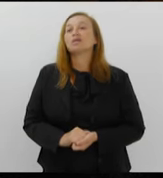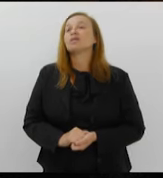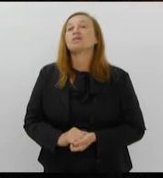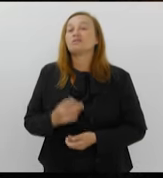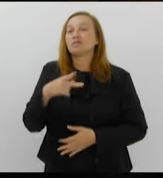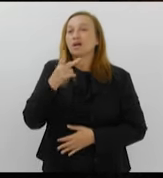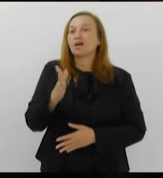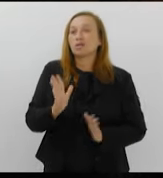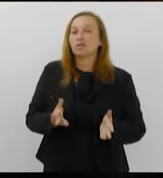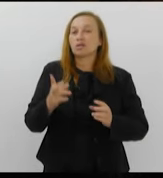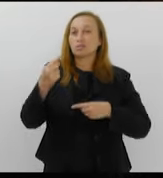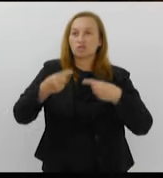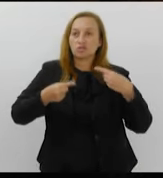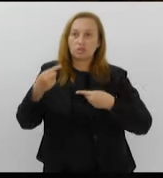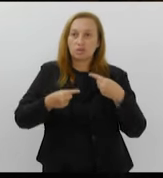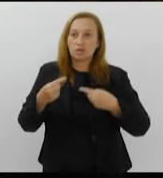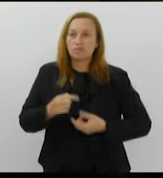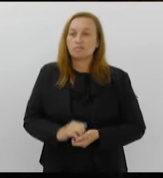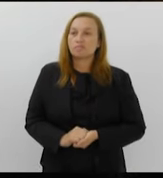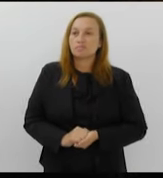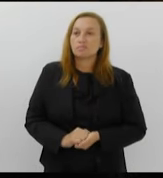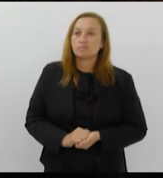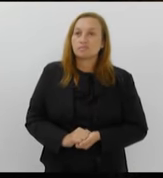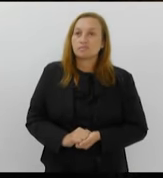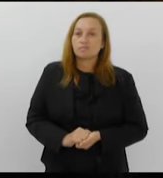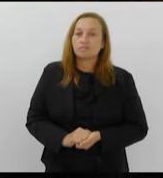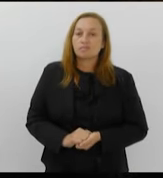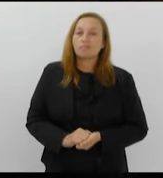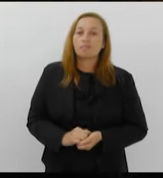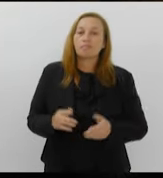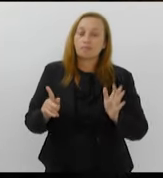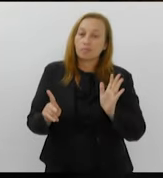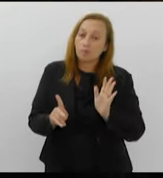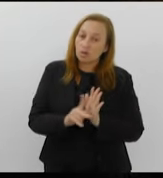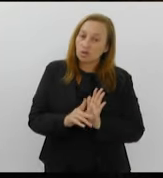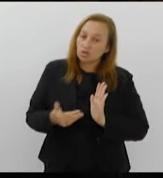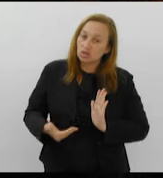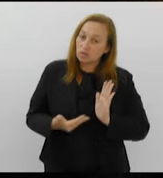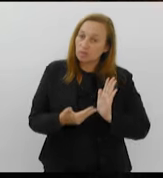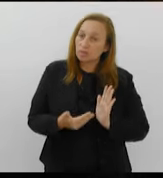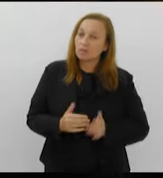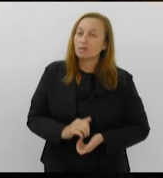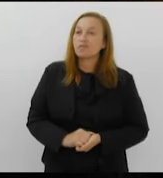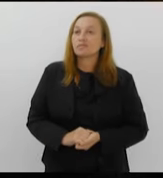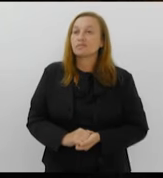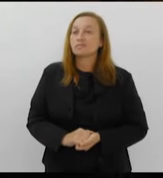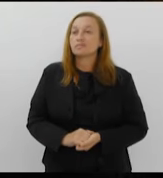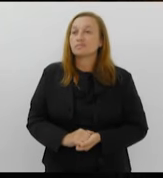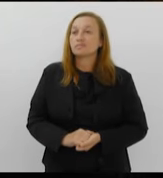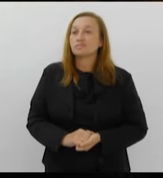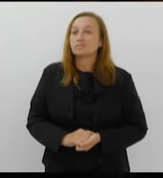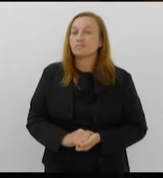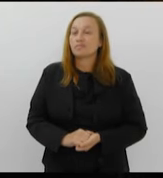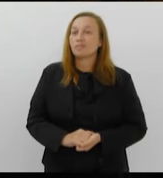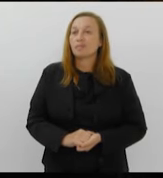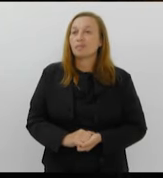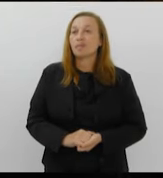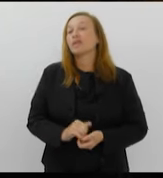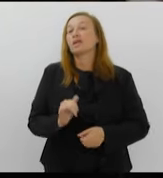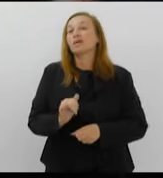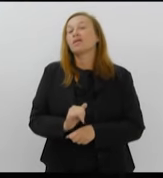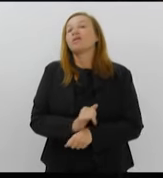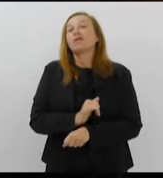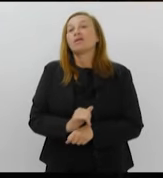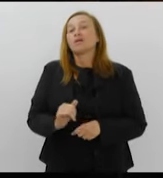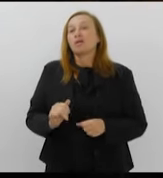agora aqui para o debate. Porque o projeto, ele prevê como contrapartida e como mecanismo de compensação